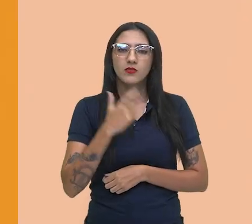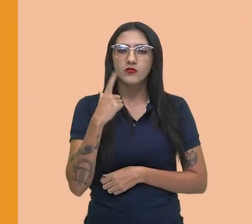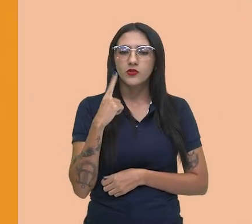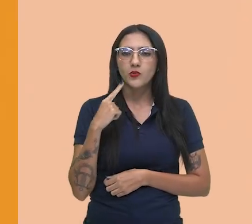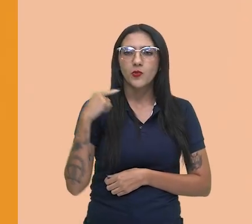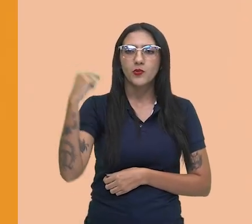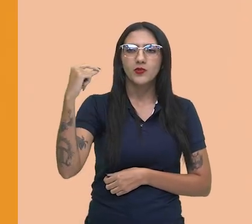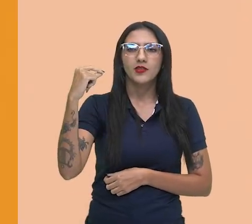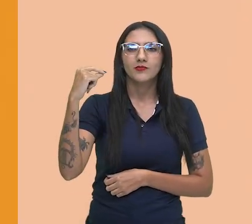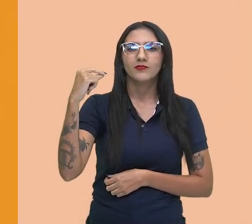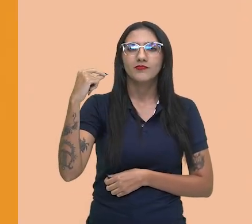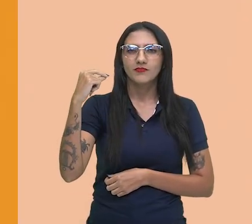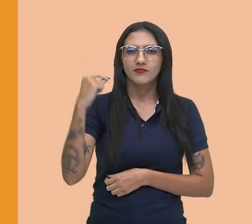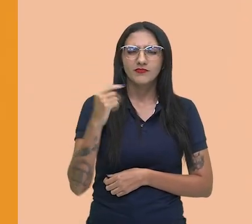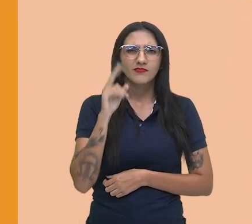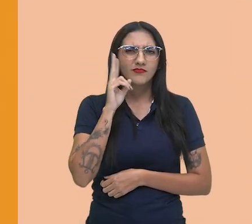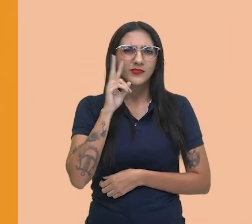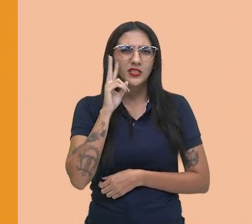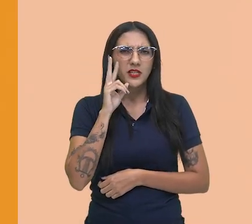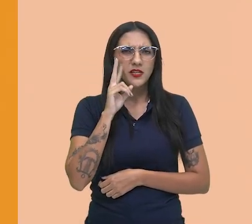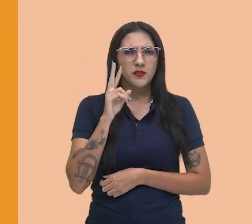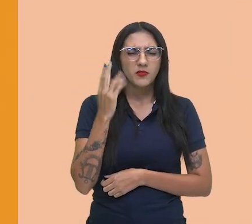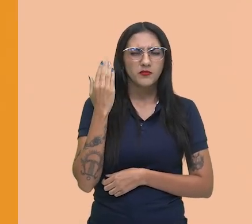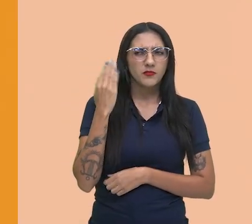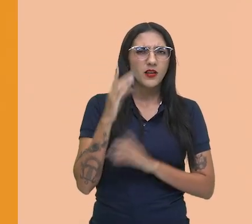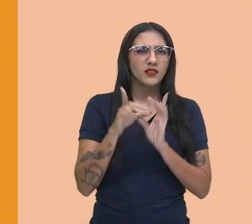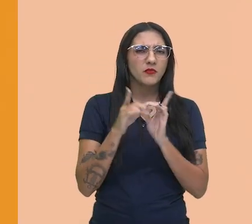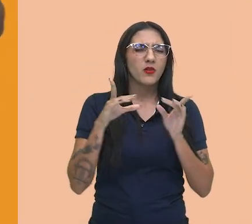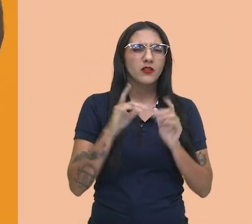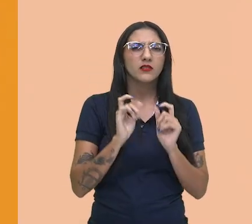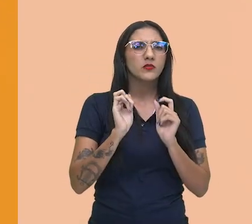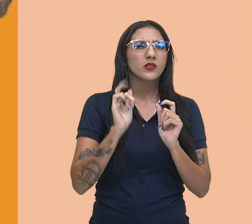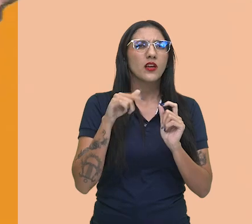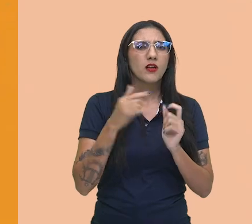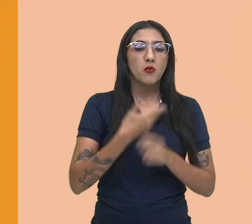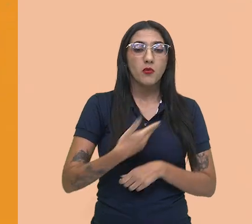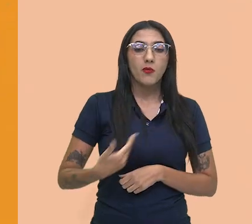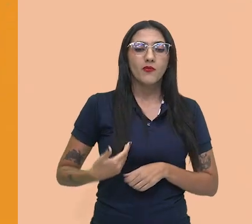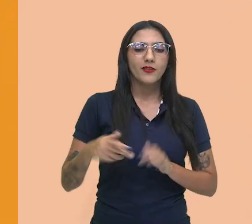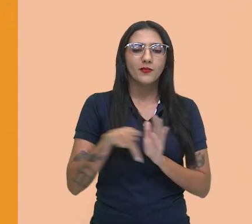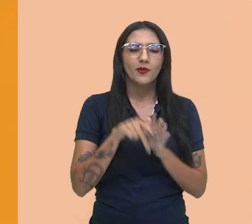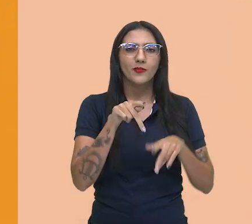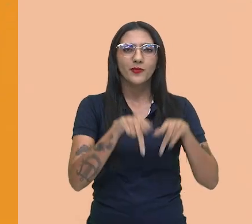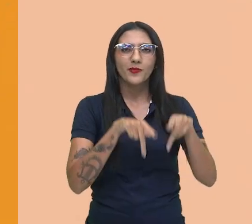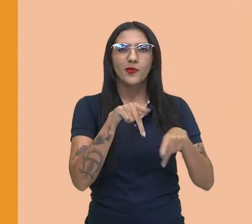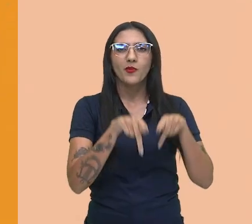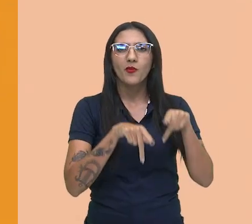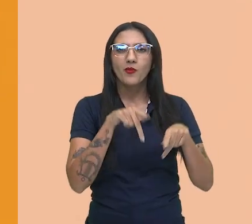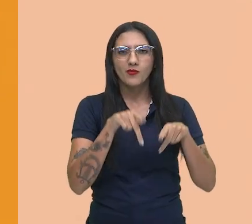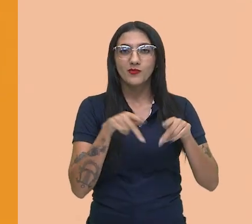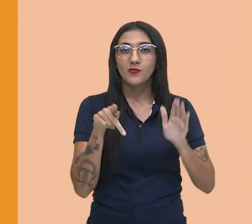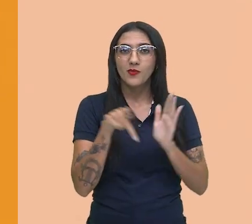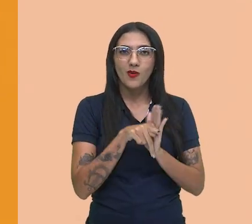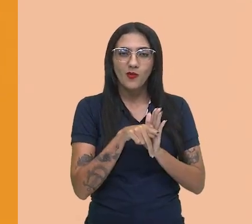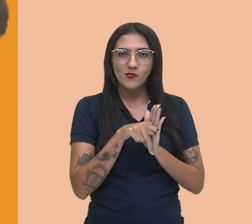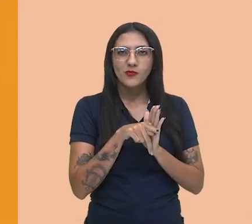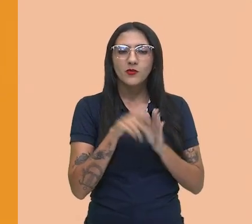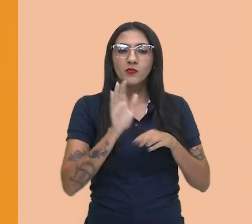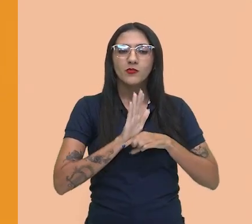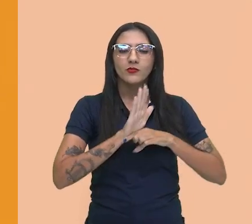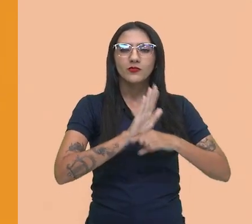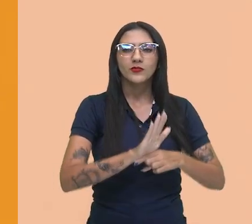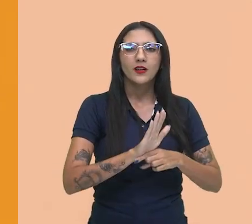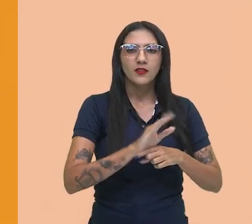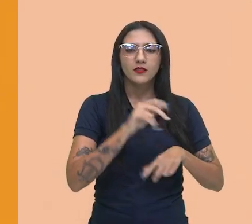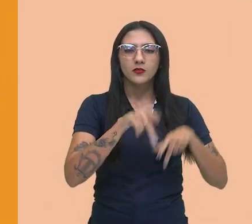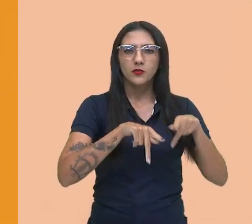eleito. Lembra? Democracia, o que é? É o governo do povo, pelo povo, para o